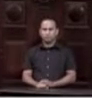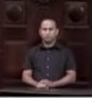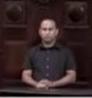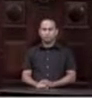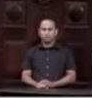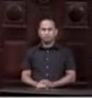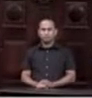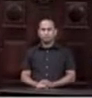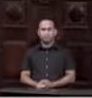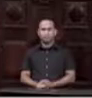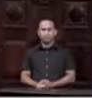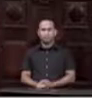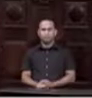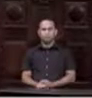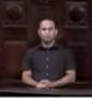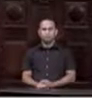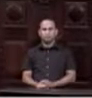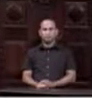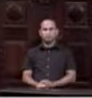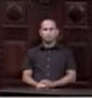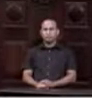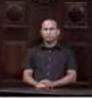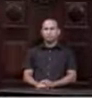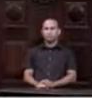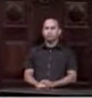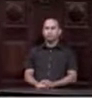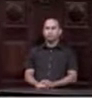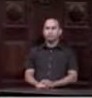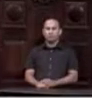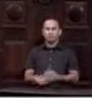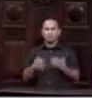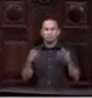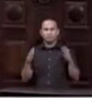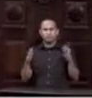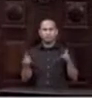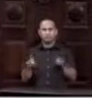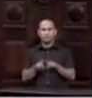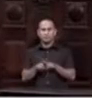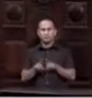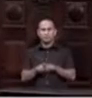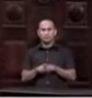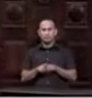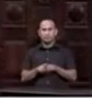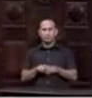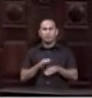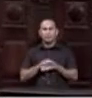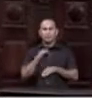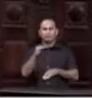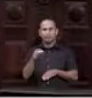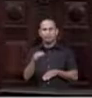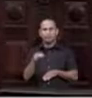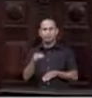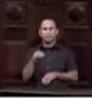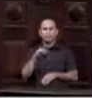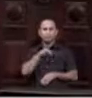Aplaudimos aqui, e eu aplaudi também, o aumento da remuneração e a garantia da remuneração de